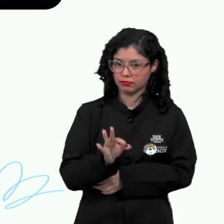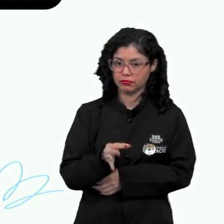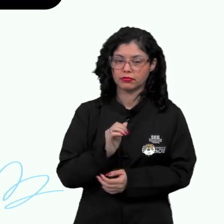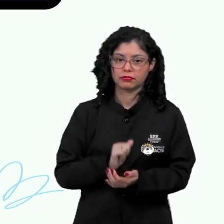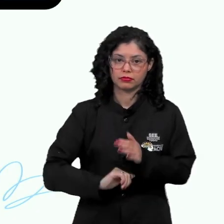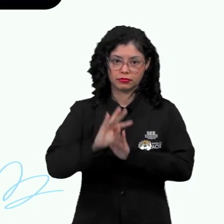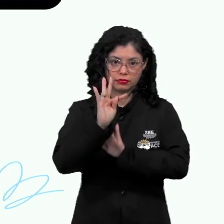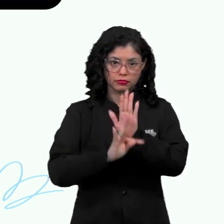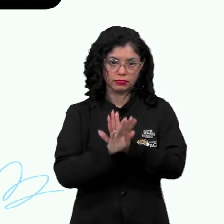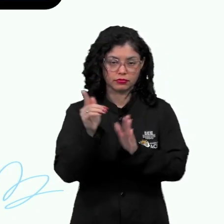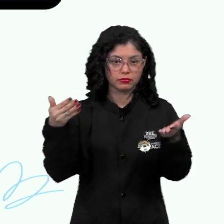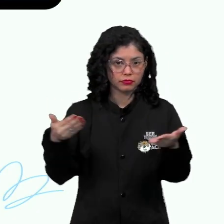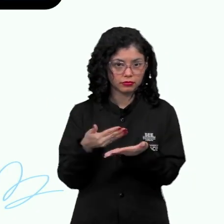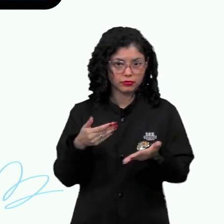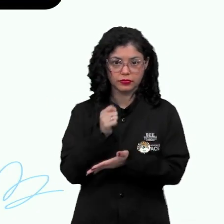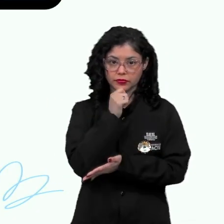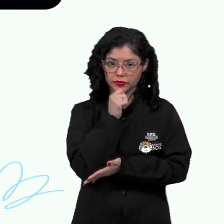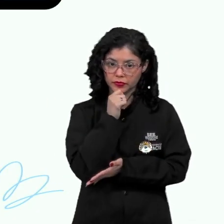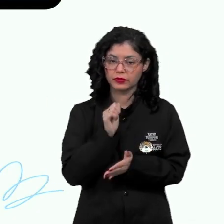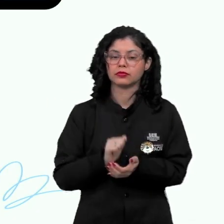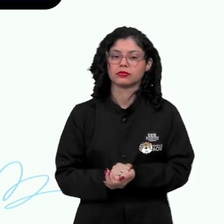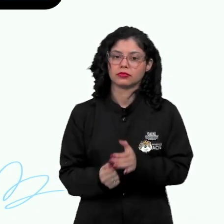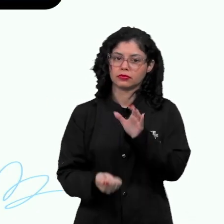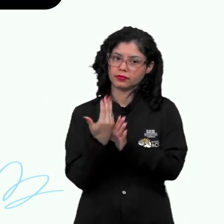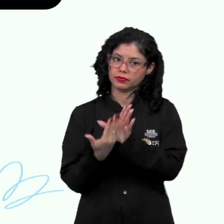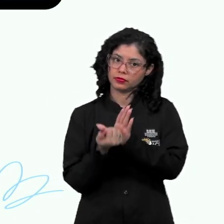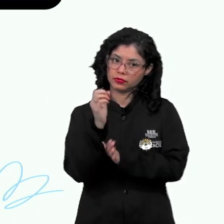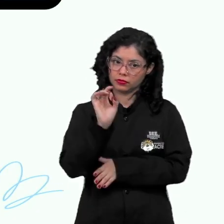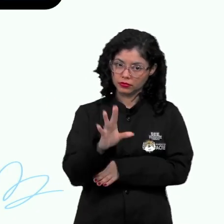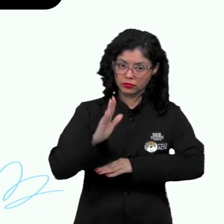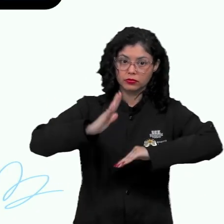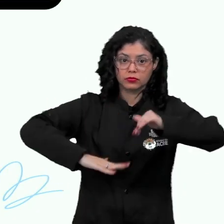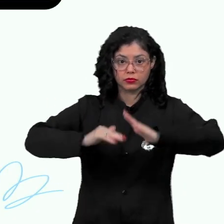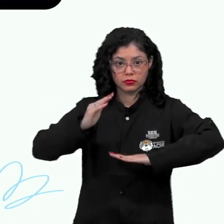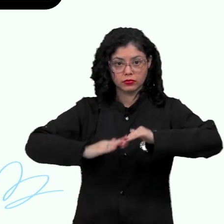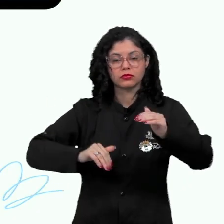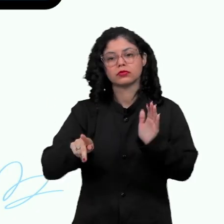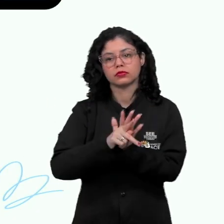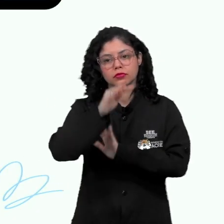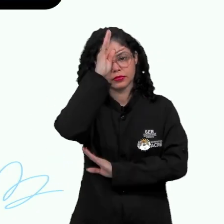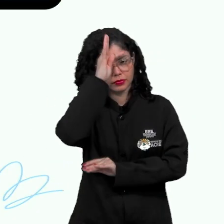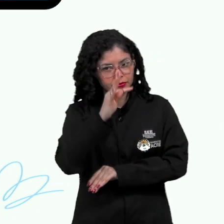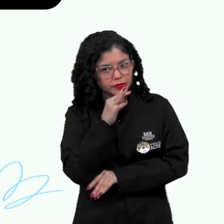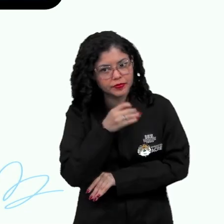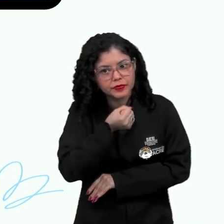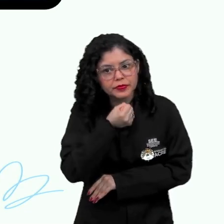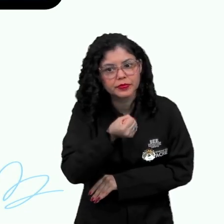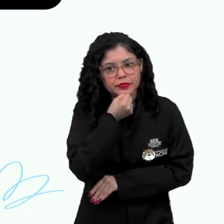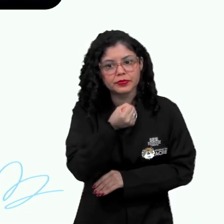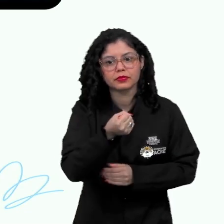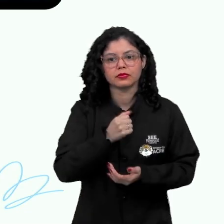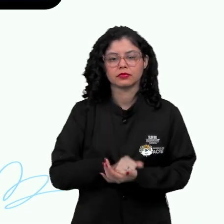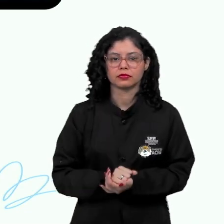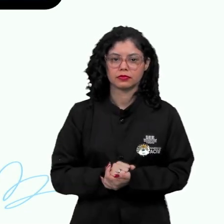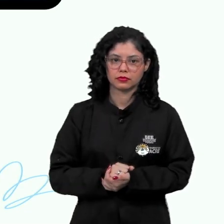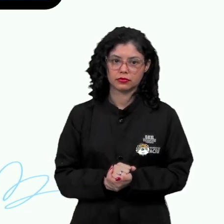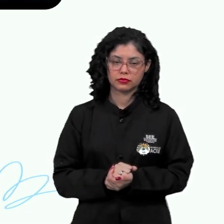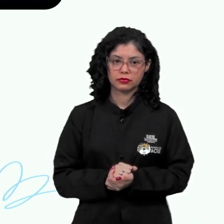Os textos jornalísticos atualmente não são produzidos apenas por profissionais da imprensa